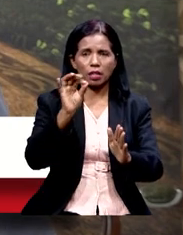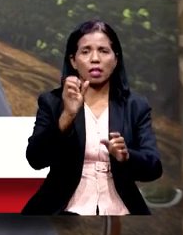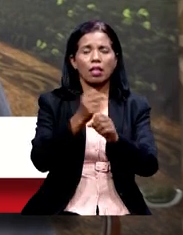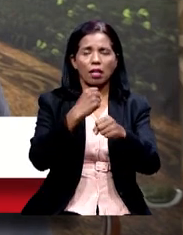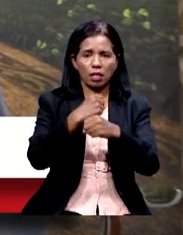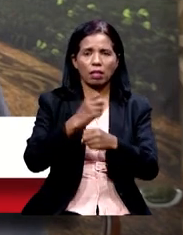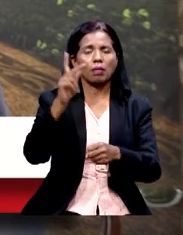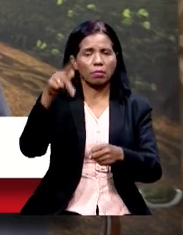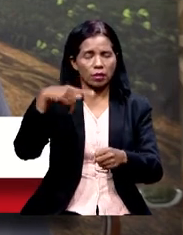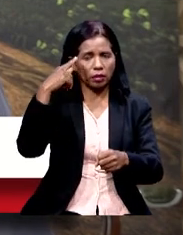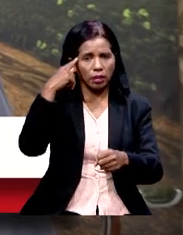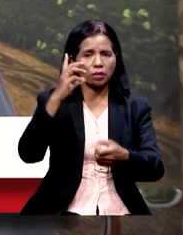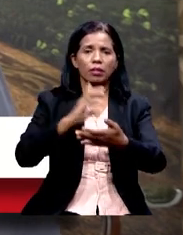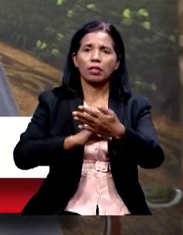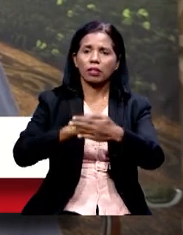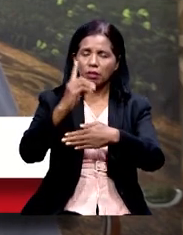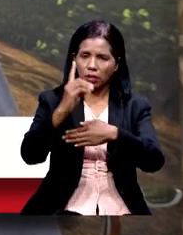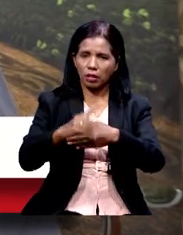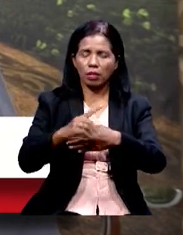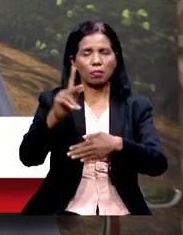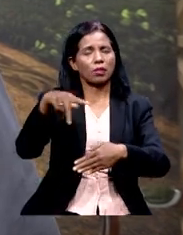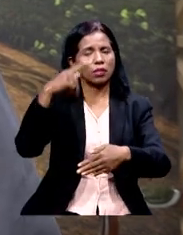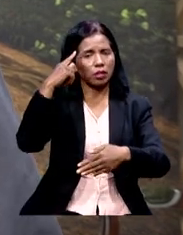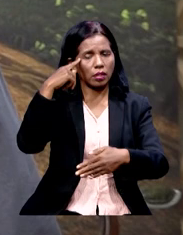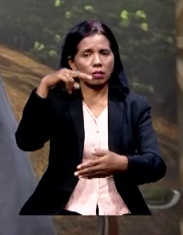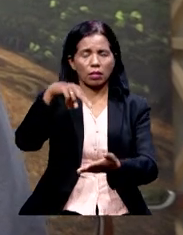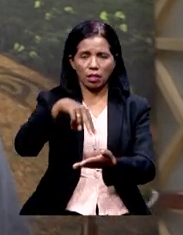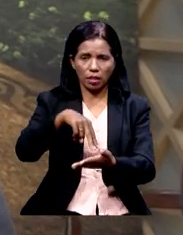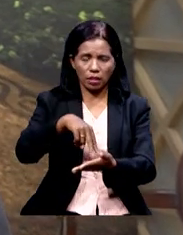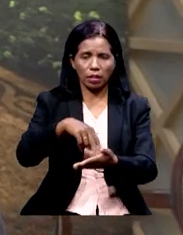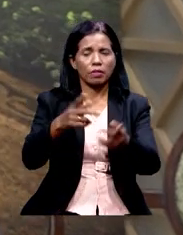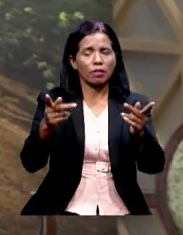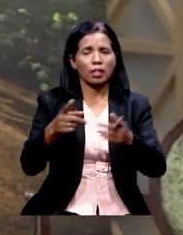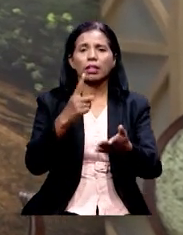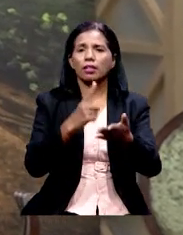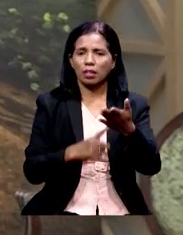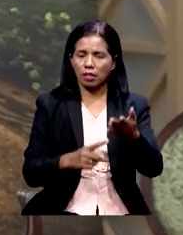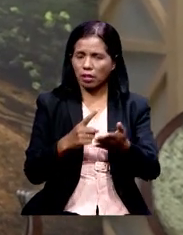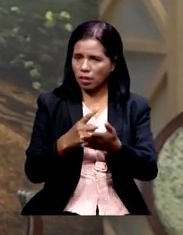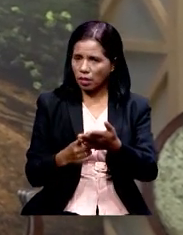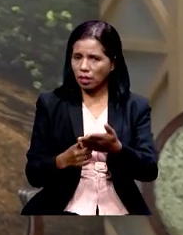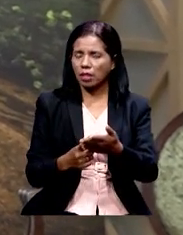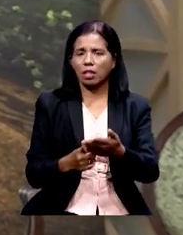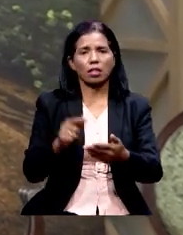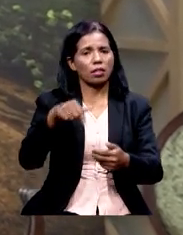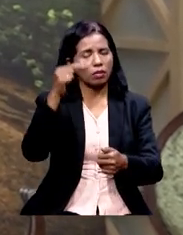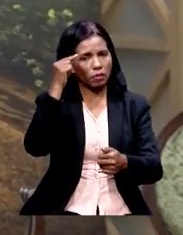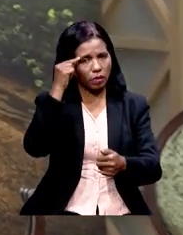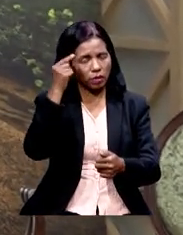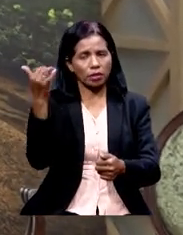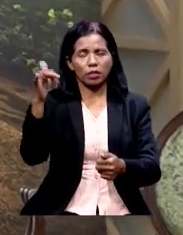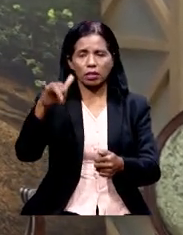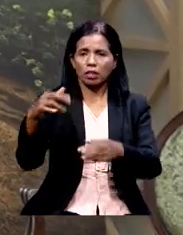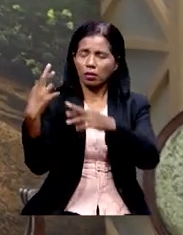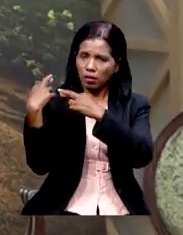política, desenvolvimento, política de centralização, saída, nem governo, nem